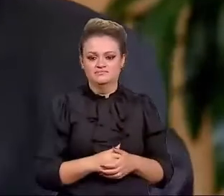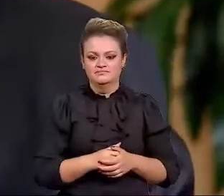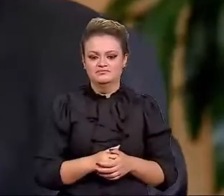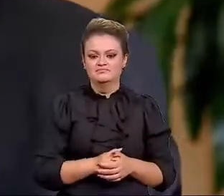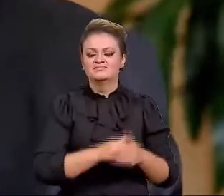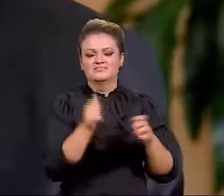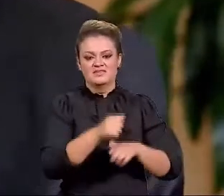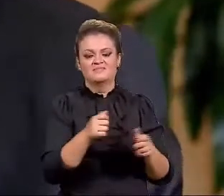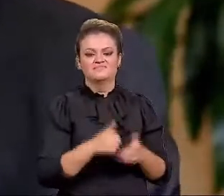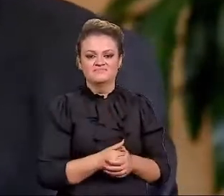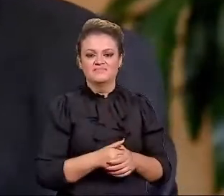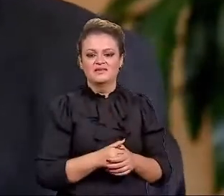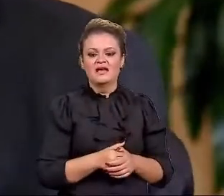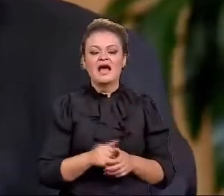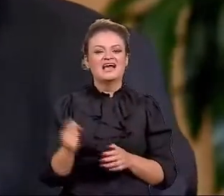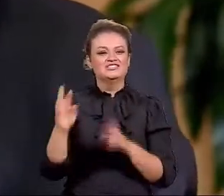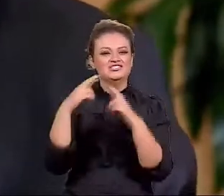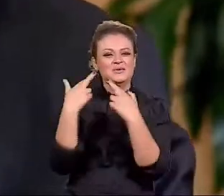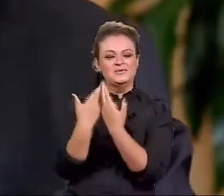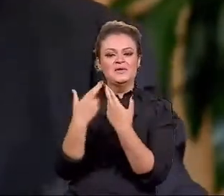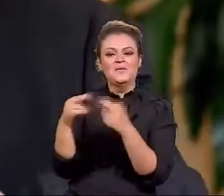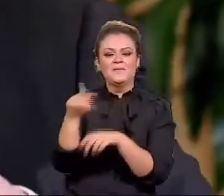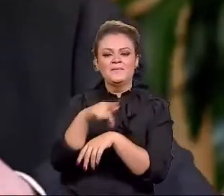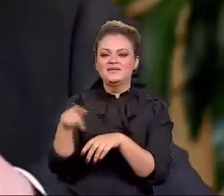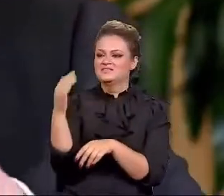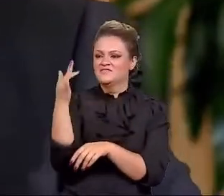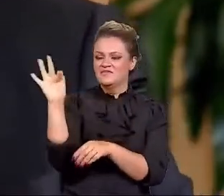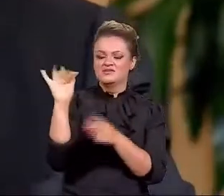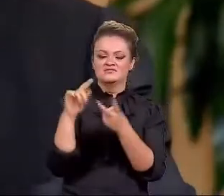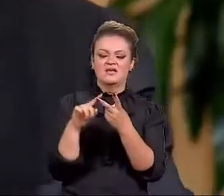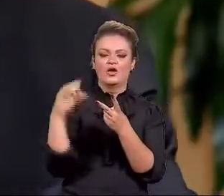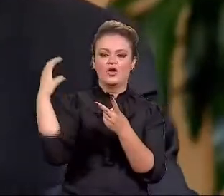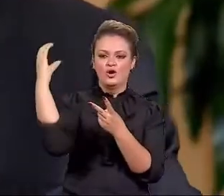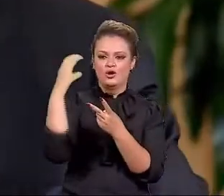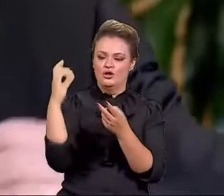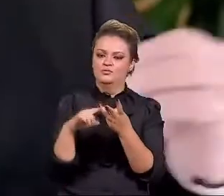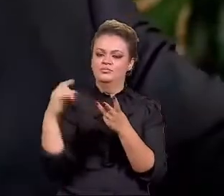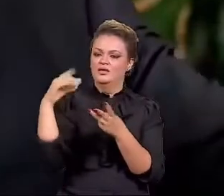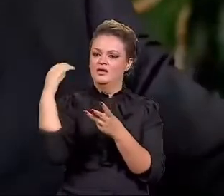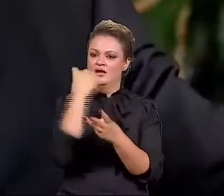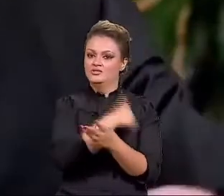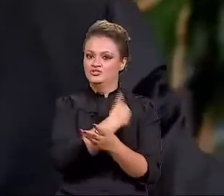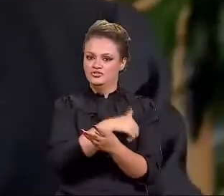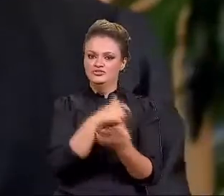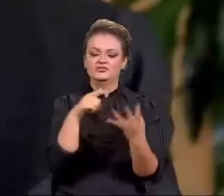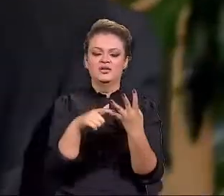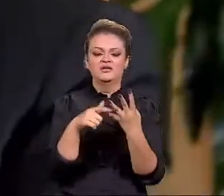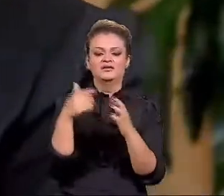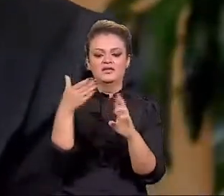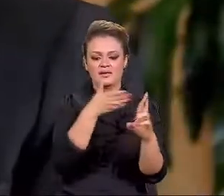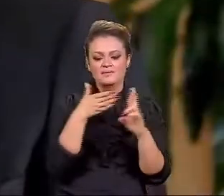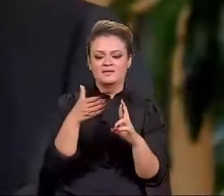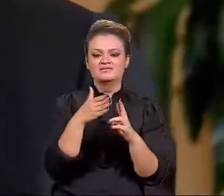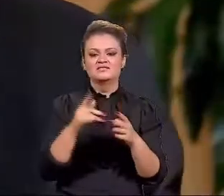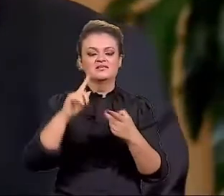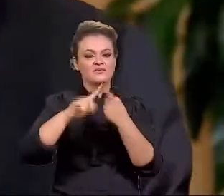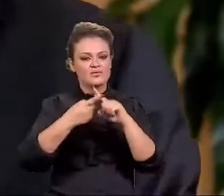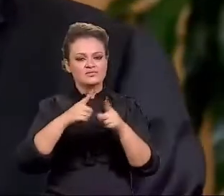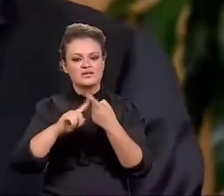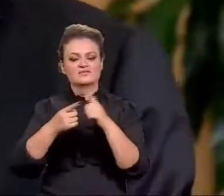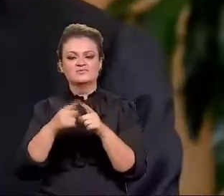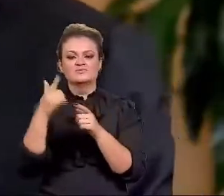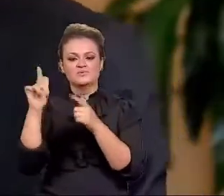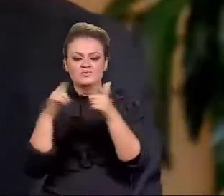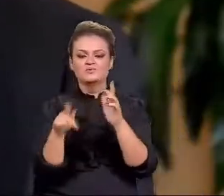com Colômbia, com Argentina, com o representante do negociador das oposições da Venezuela, com a